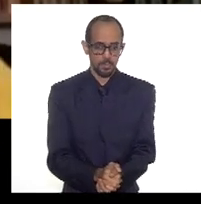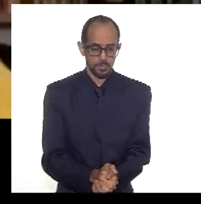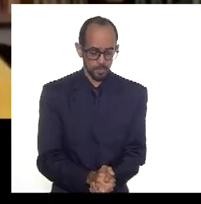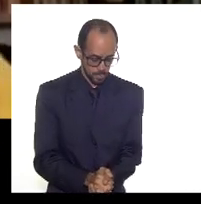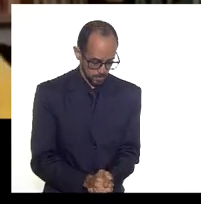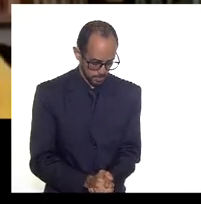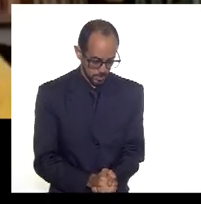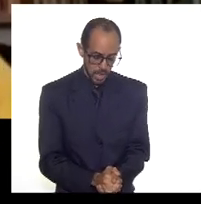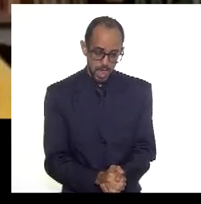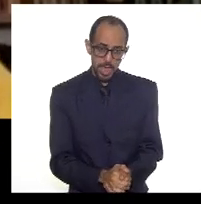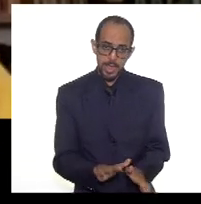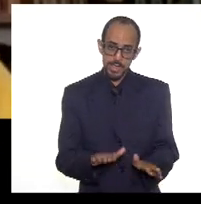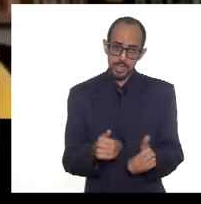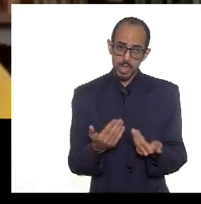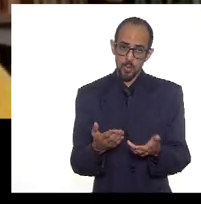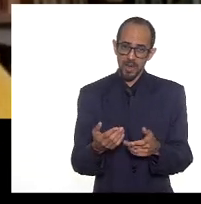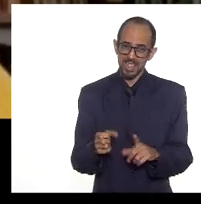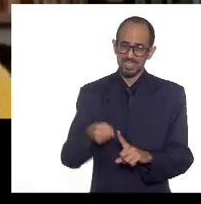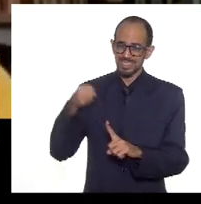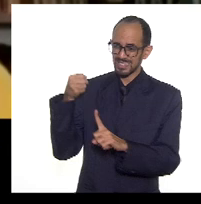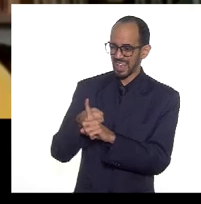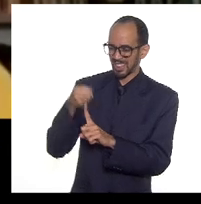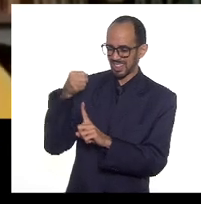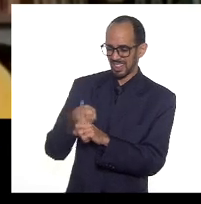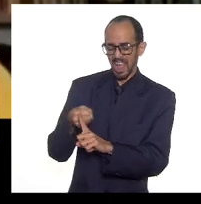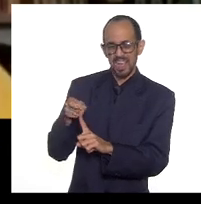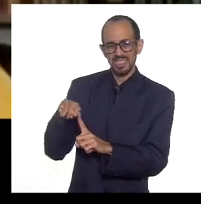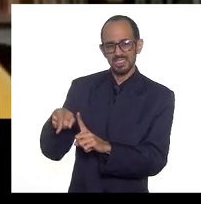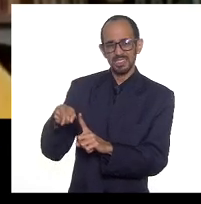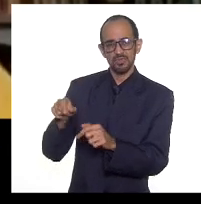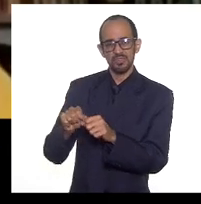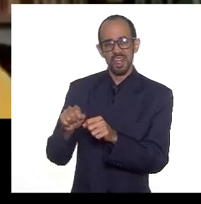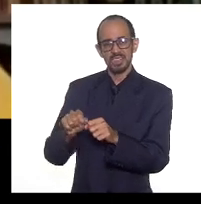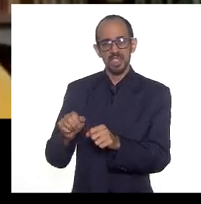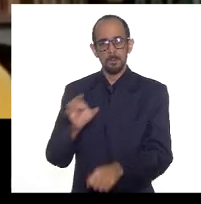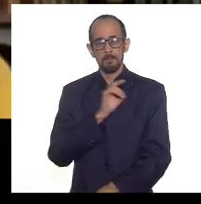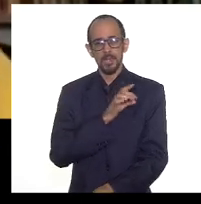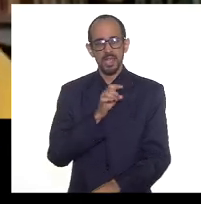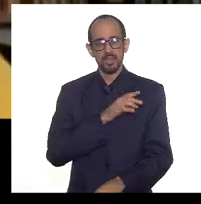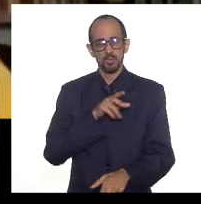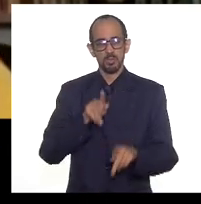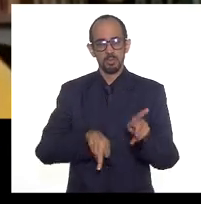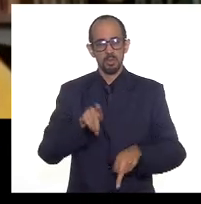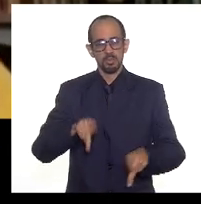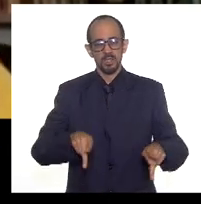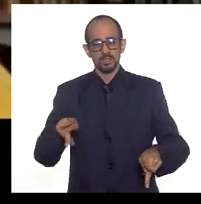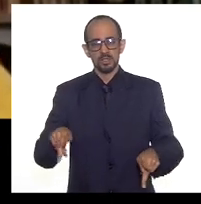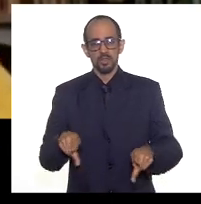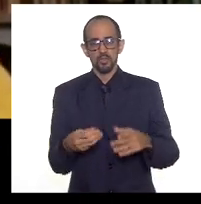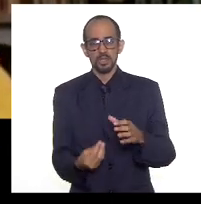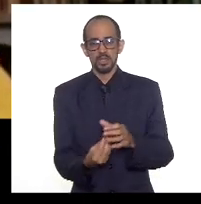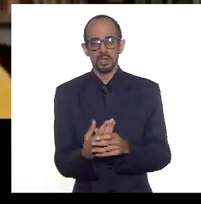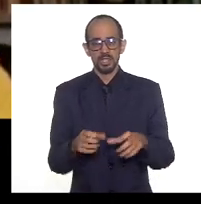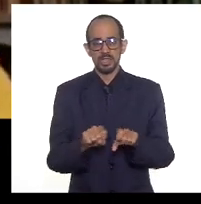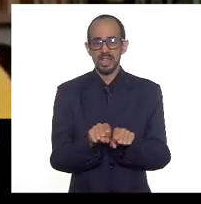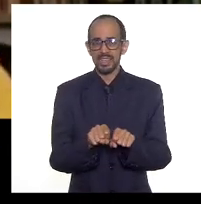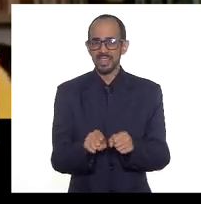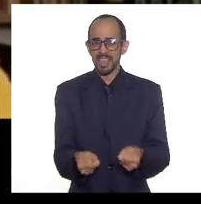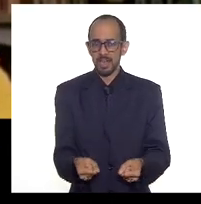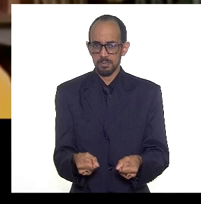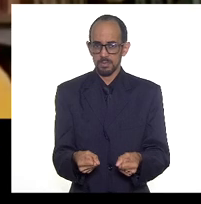Esses ataques, então, têm amedrontado a população e provocado rupturas com a rede de apoio